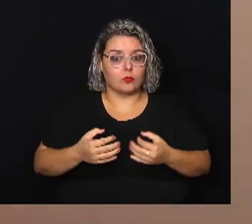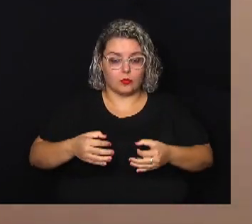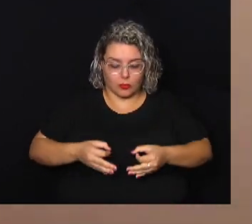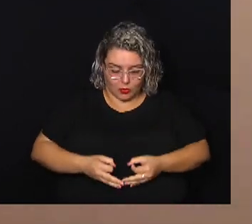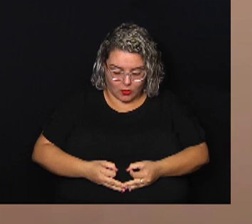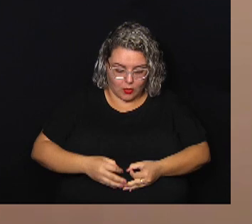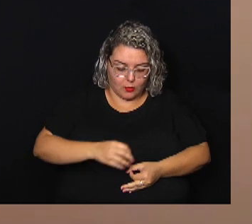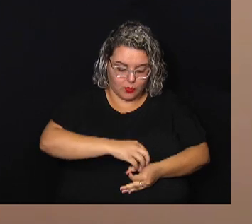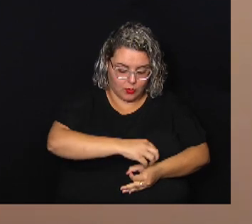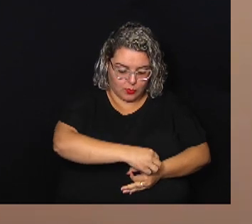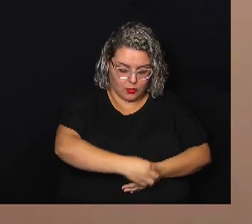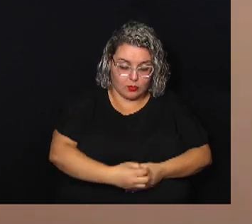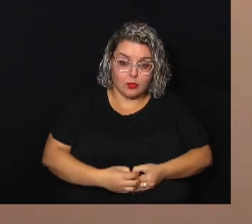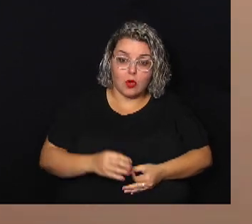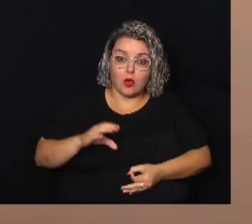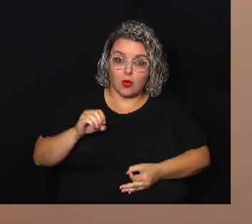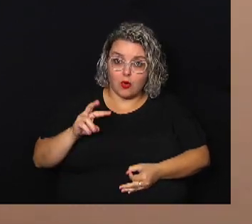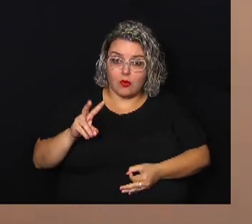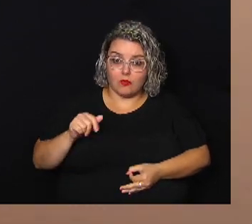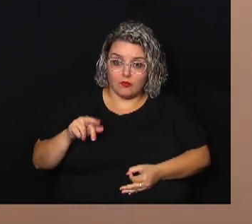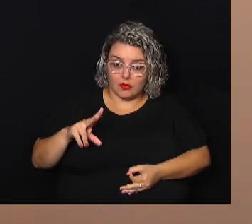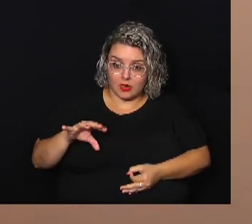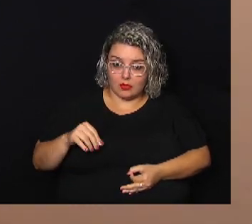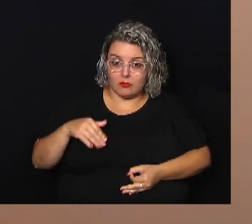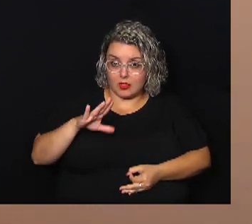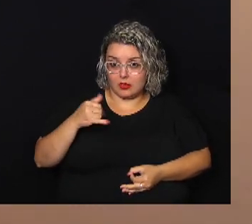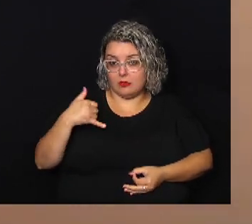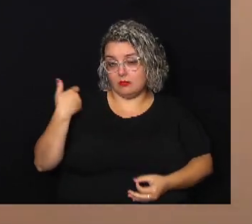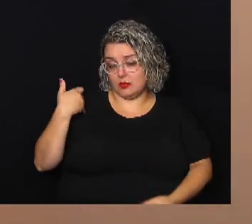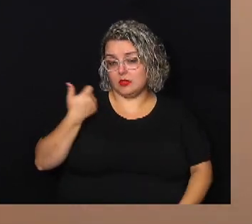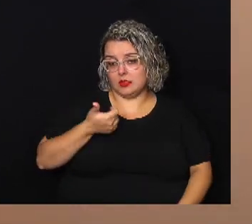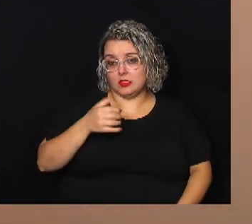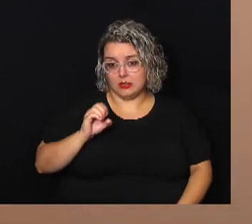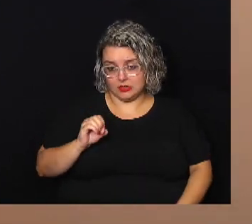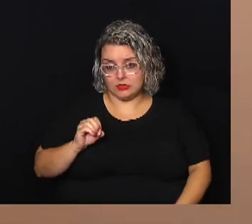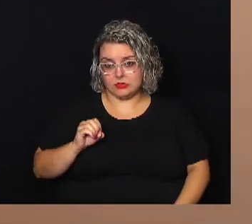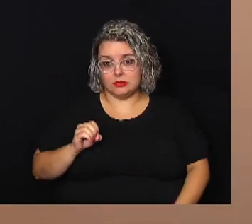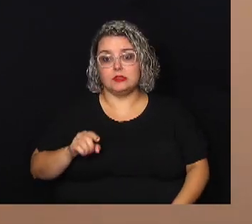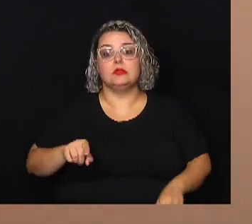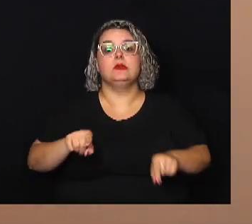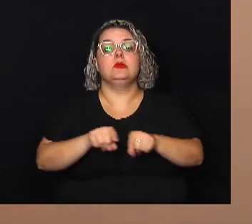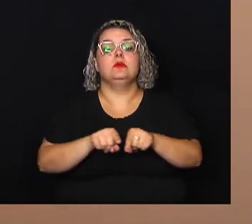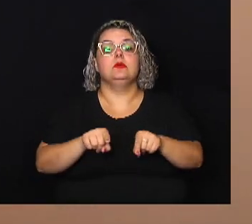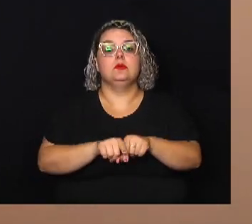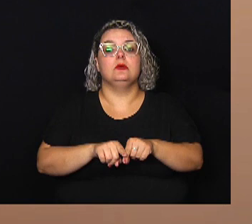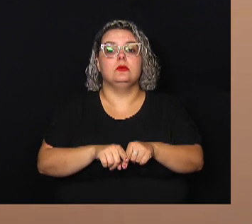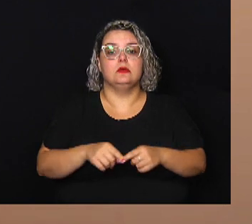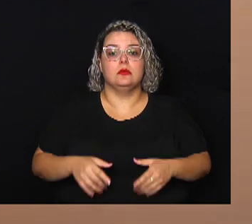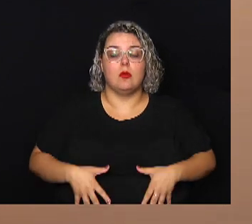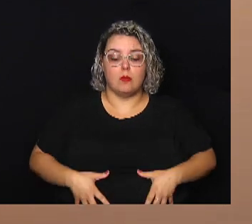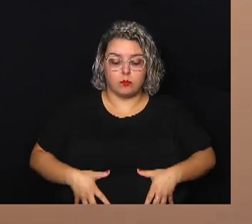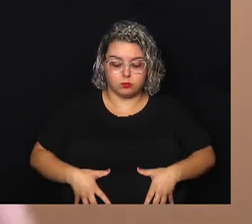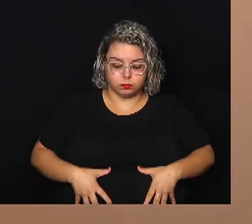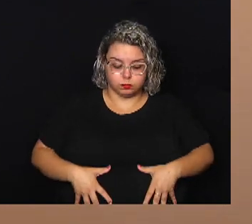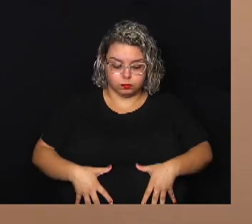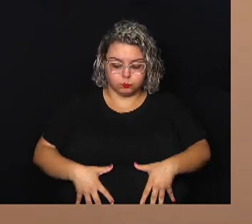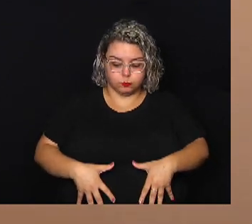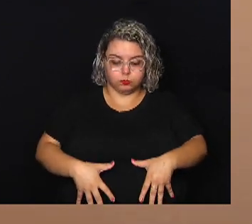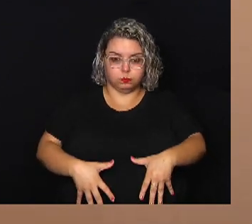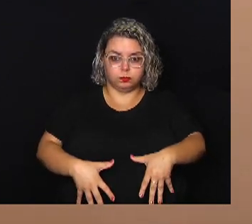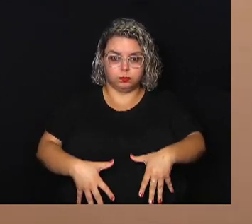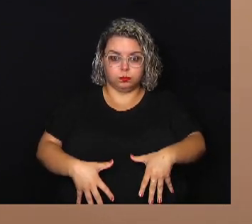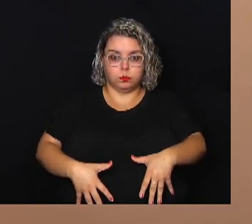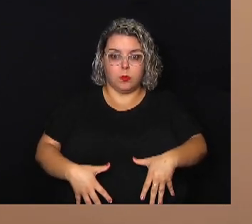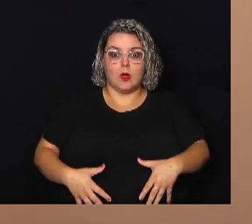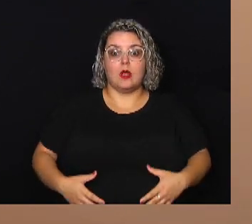também comum nos pacientes acima de 60 anos, ele causa aumento do volume abdominal, às vezes o paciente retém líquido e